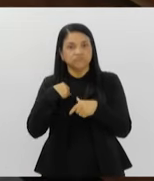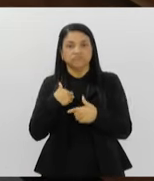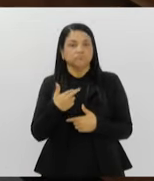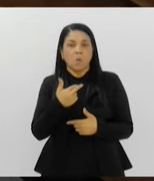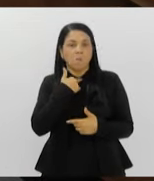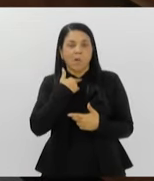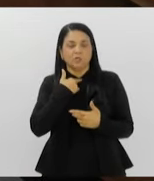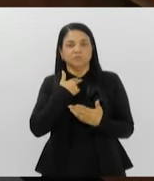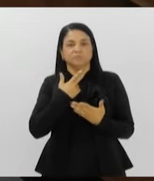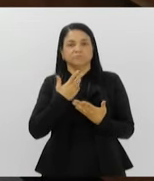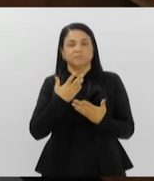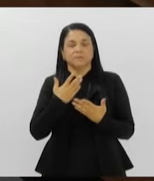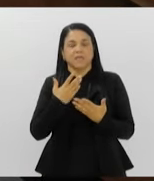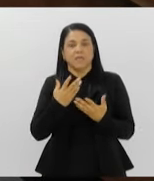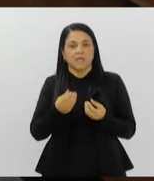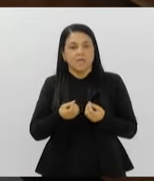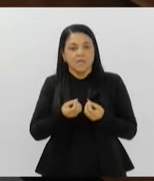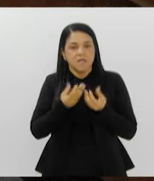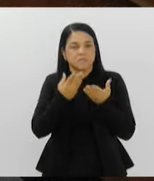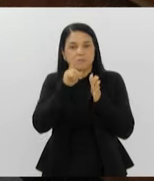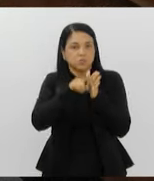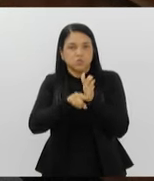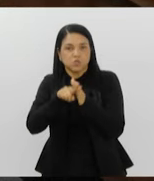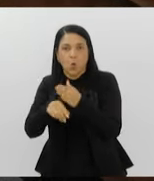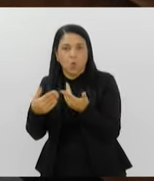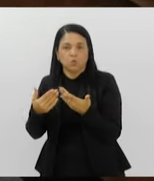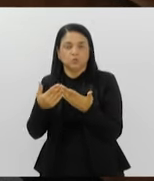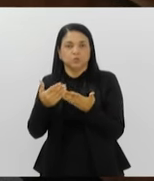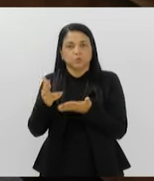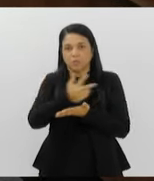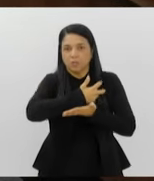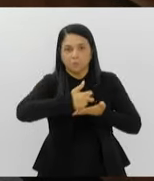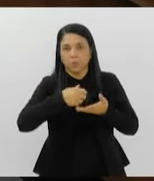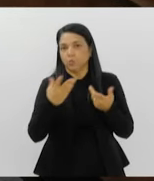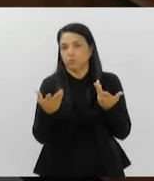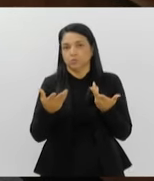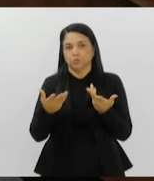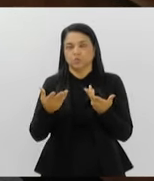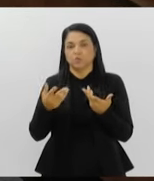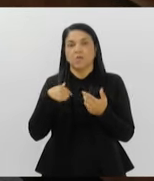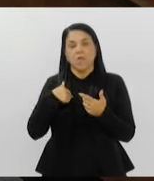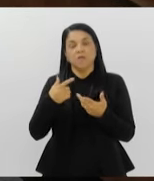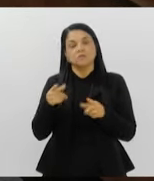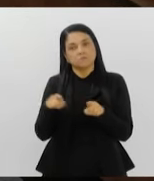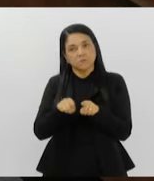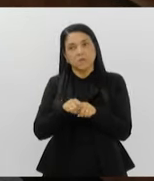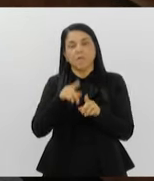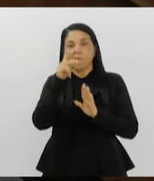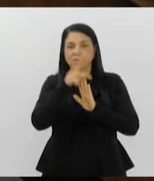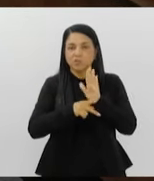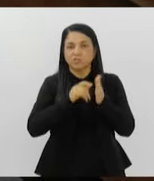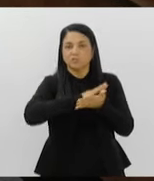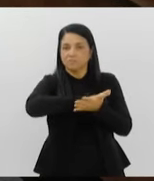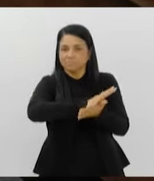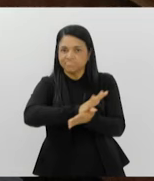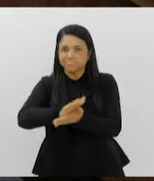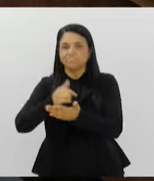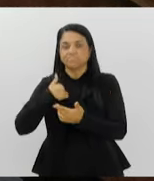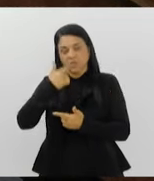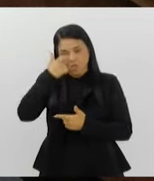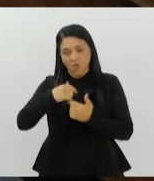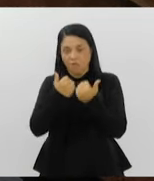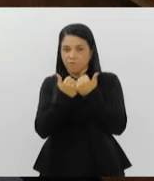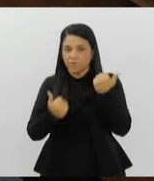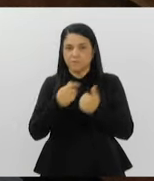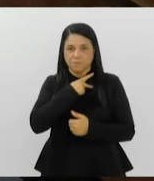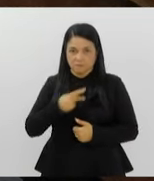falar mais sobre isso. Ele que atualmente preside a Comissão contra o Racismo e a Intolerância, da qual eu sou vice-presidente. Eu